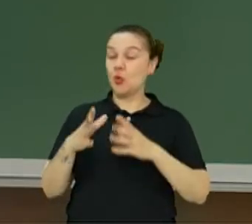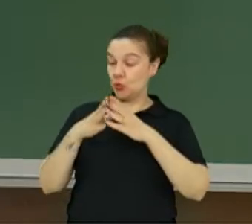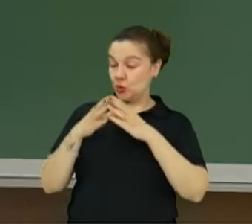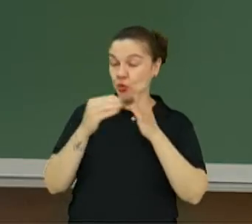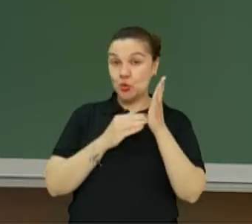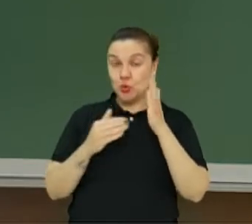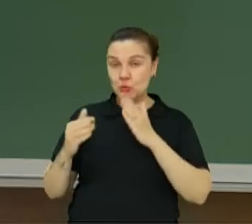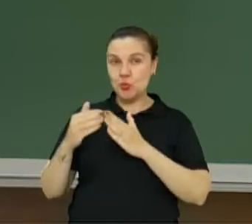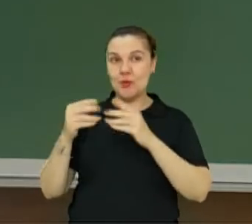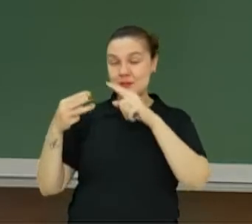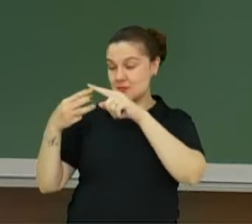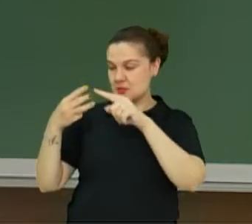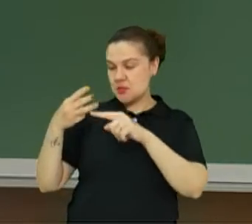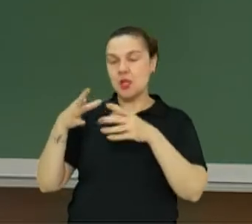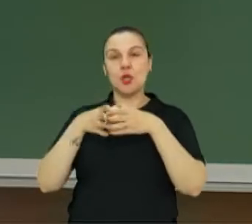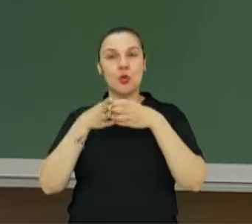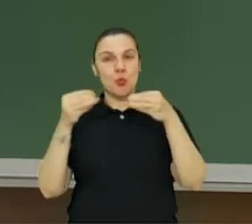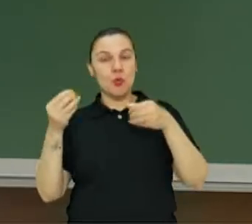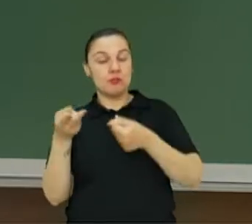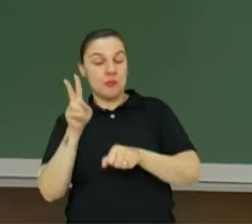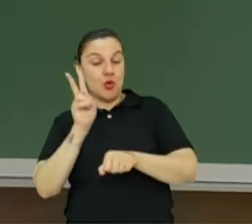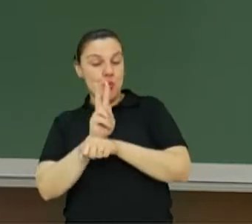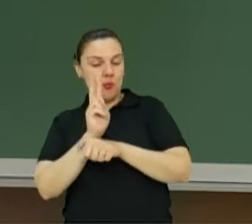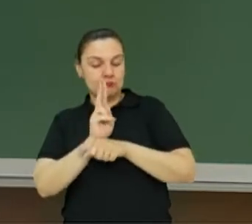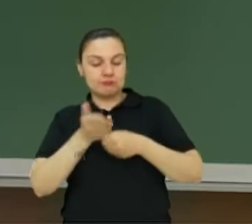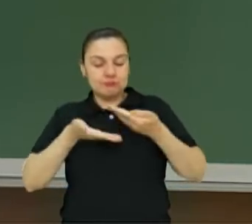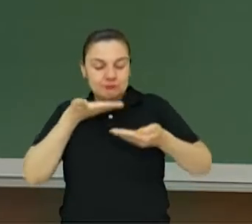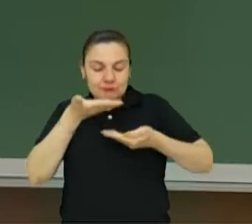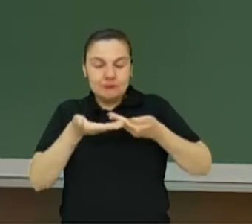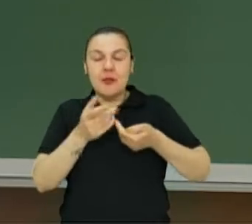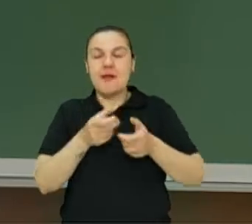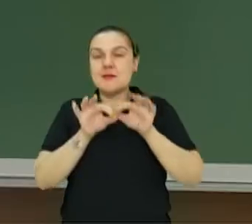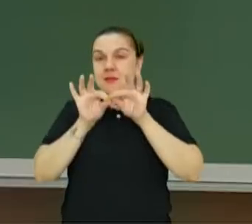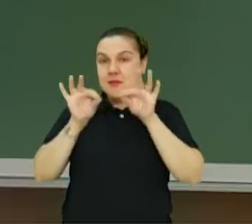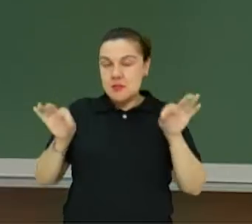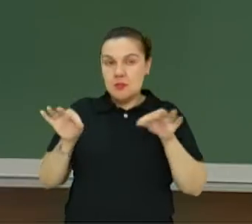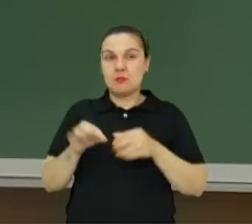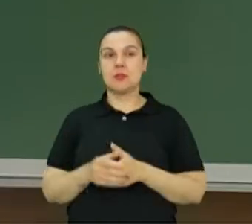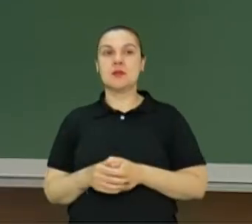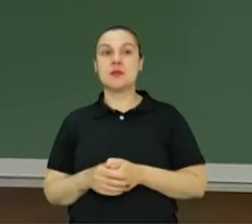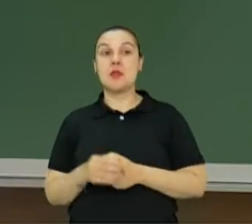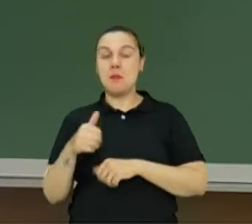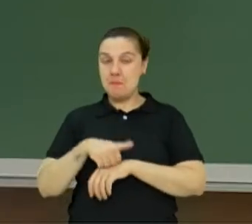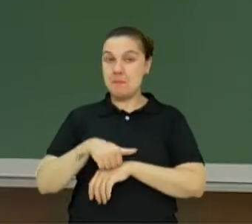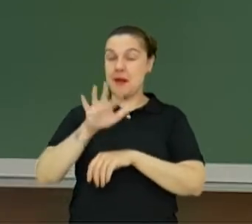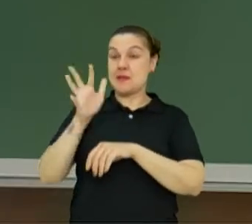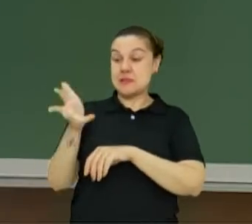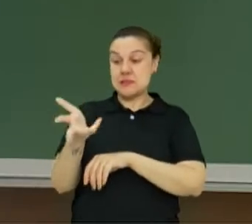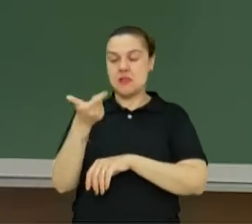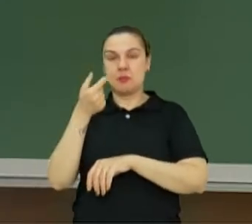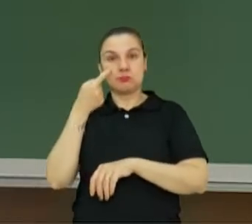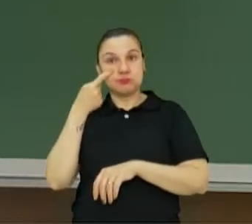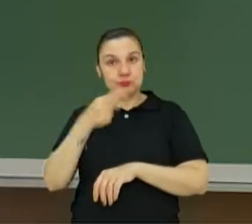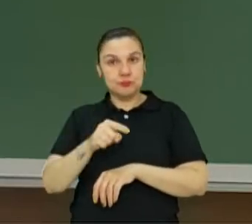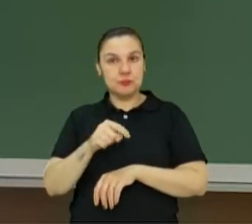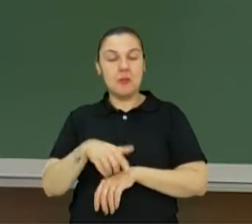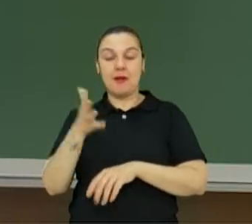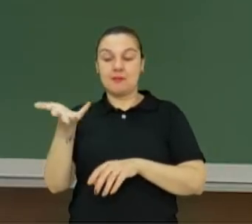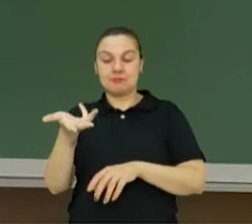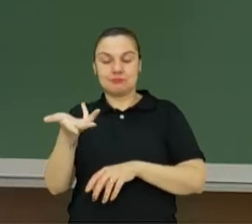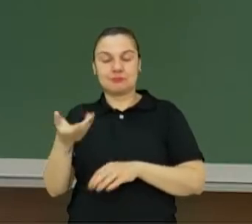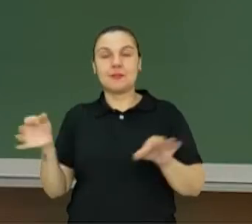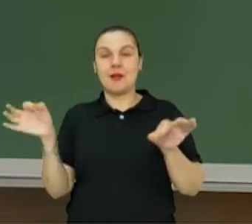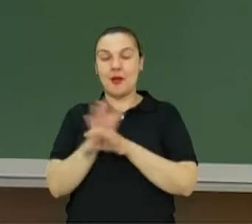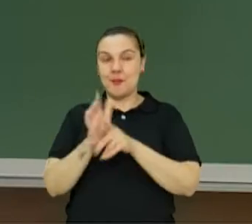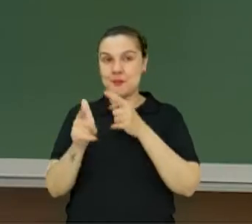tratamento delas três aqui é bem simples, bem eficaz, mas, né, quanto antes o diagnóstico, mais rápido se resolve